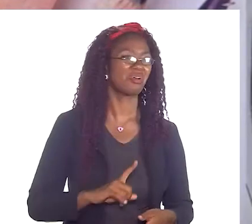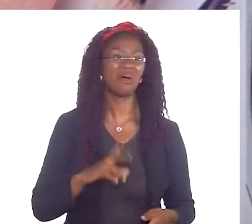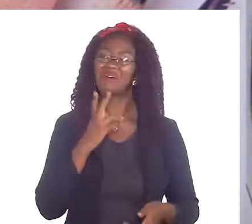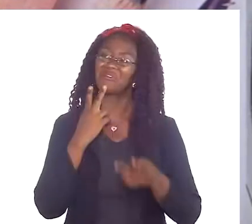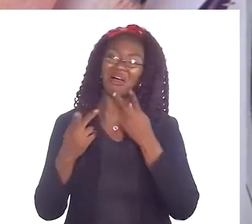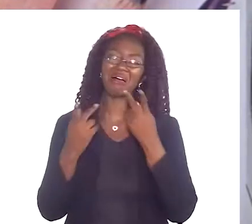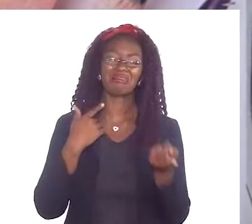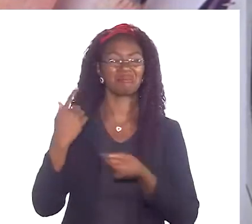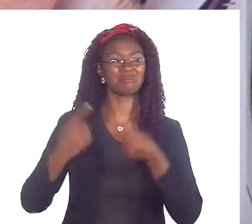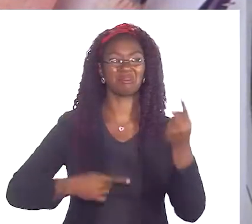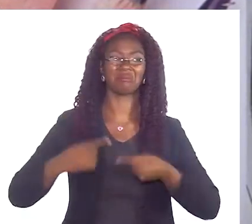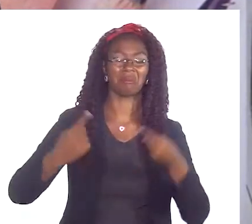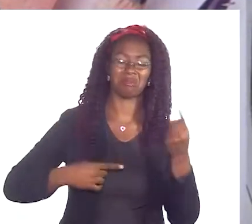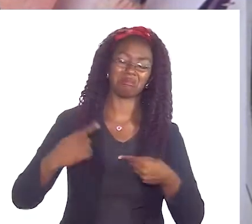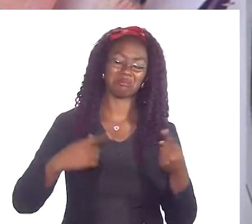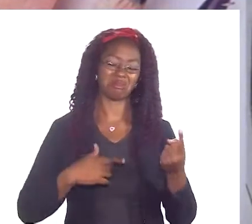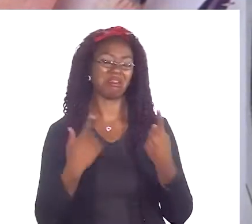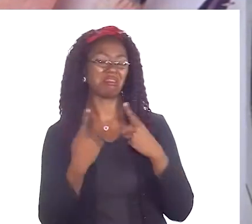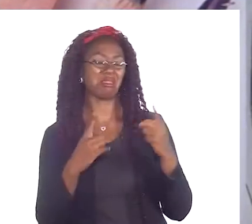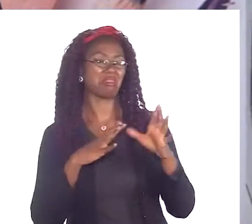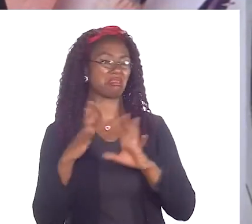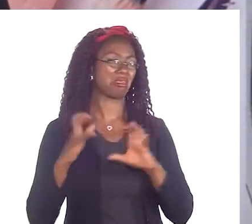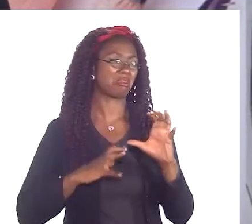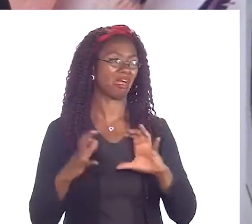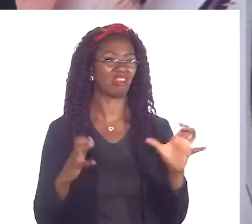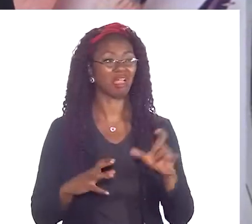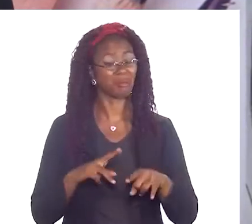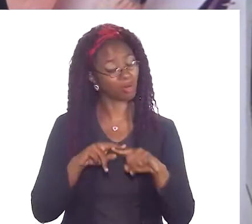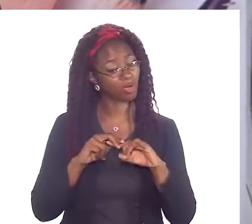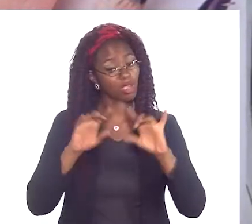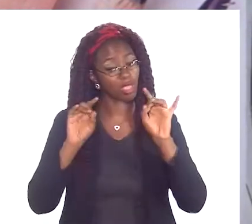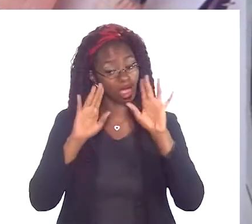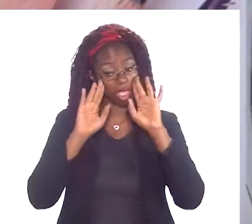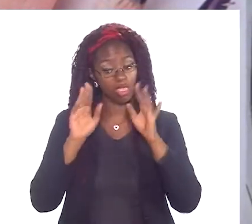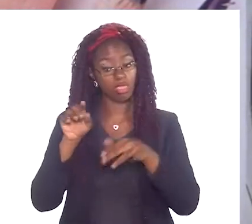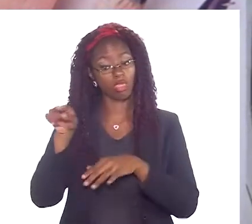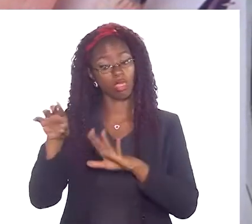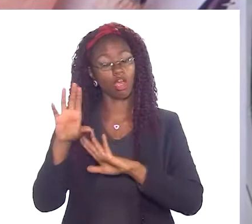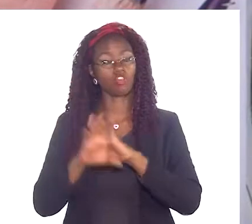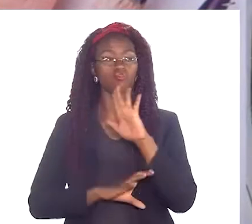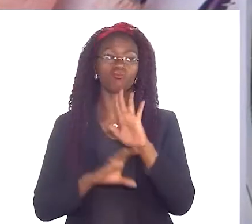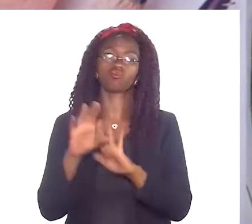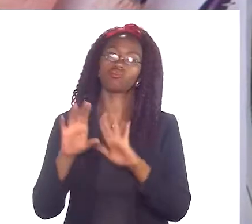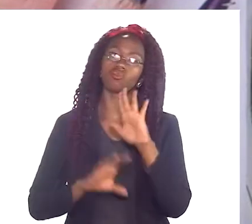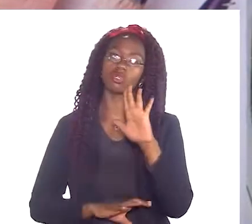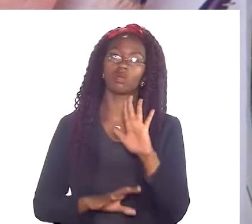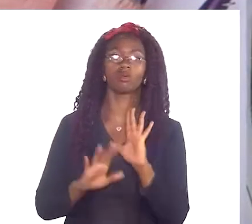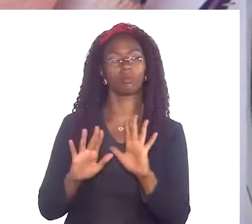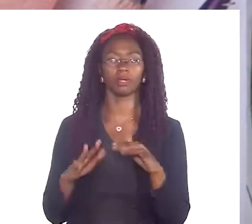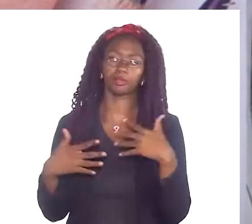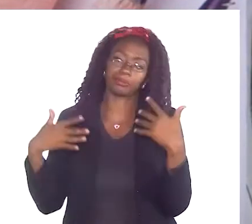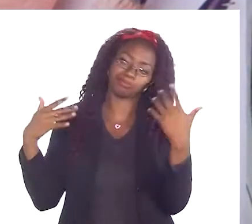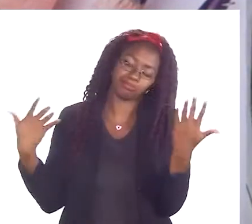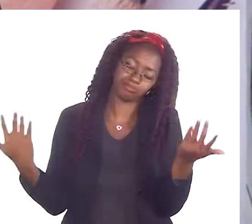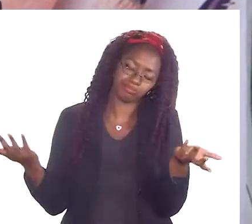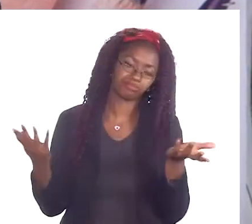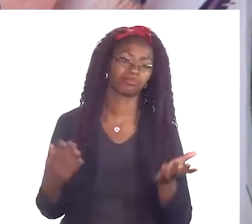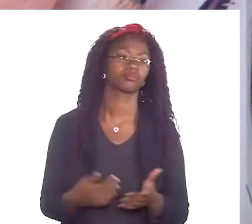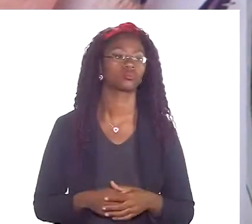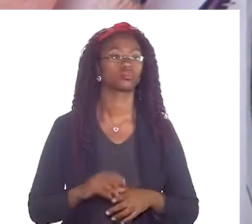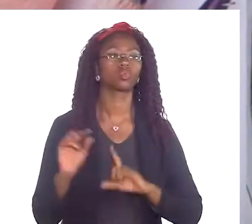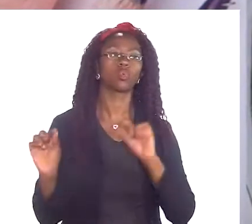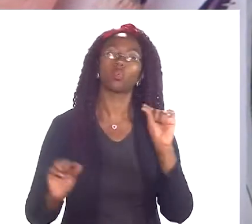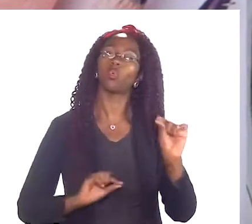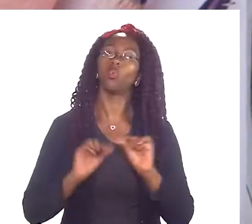mais no LinkedIn, que é uma rede específica para essa questão de currículos. Mas, enfim,